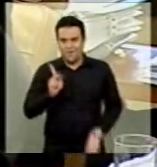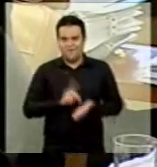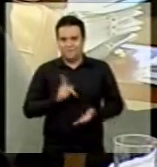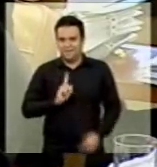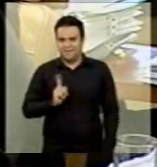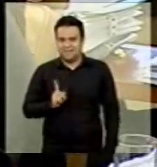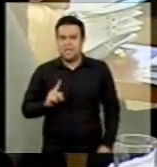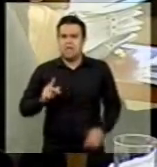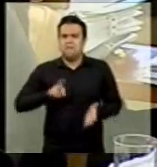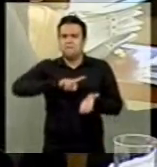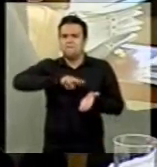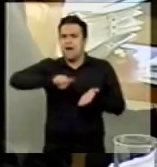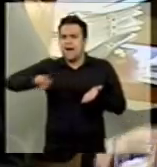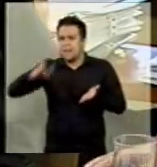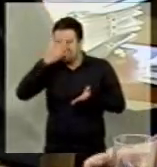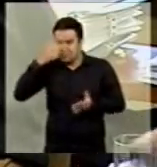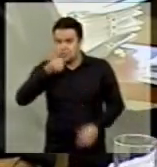Vários jornalistas